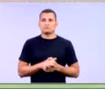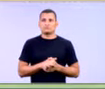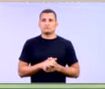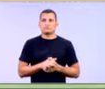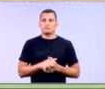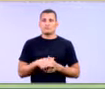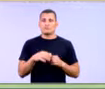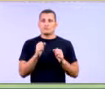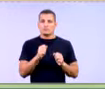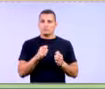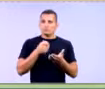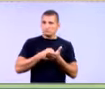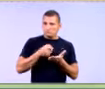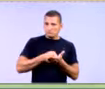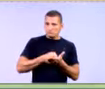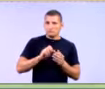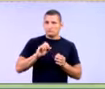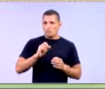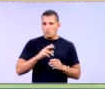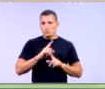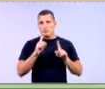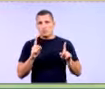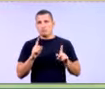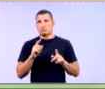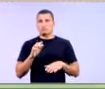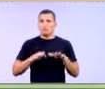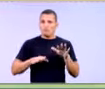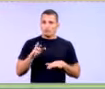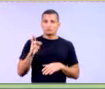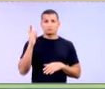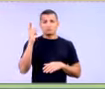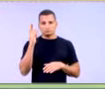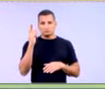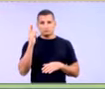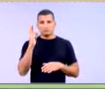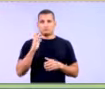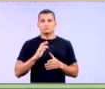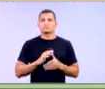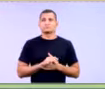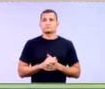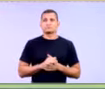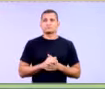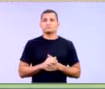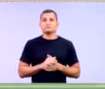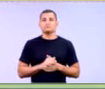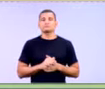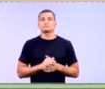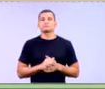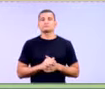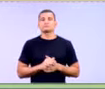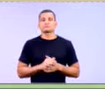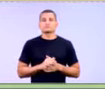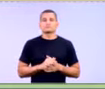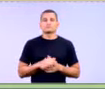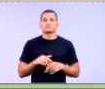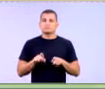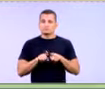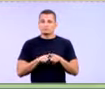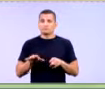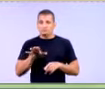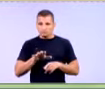ser obrigatório ou não, conforme a determinação das diretrizes curriculares da etapa, da modalidade e da área